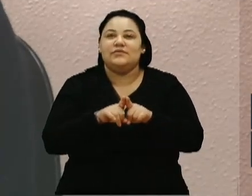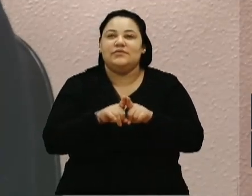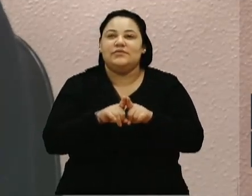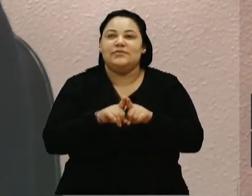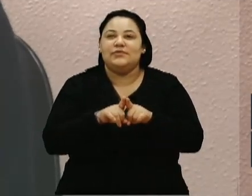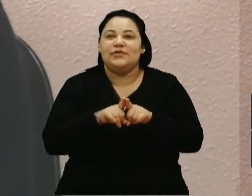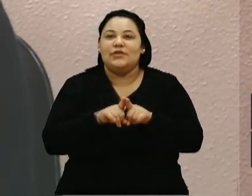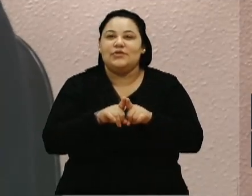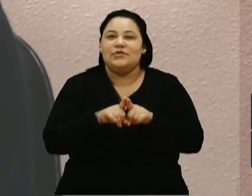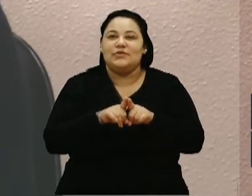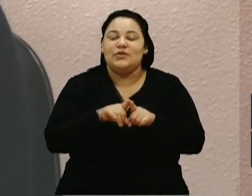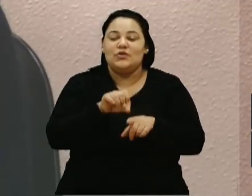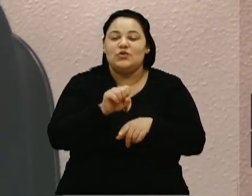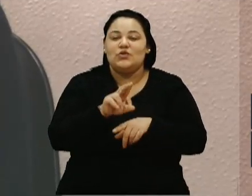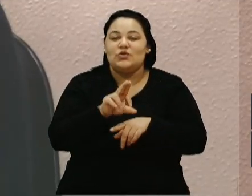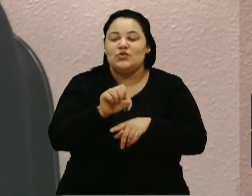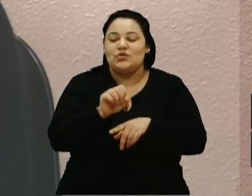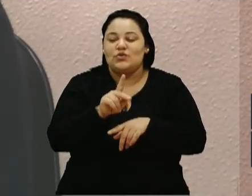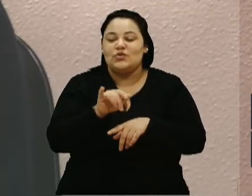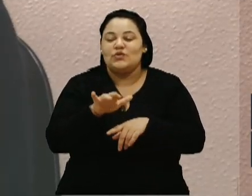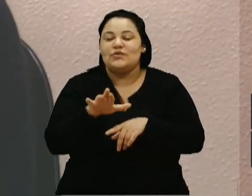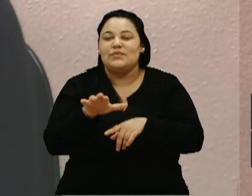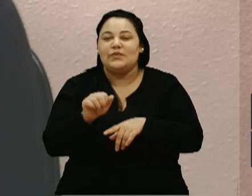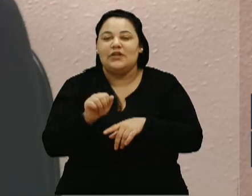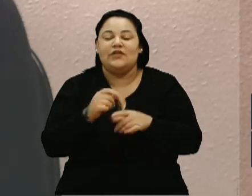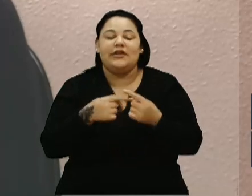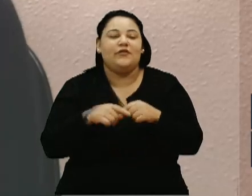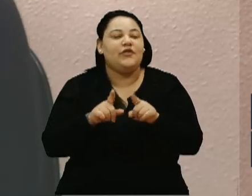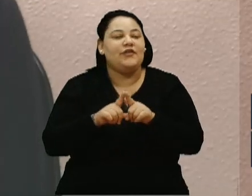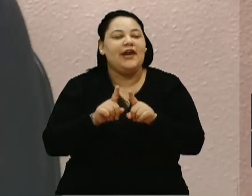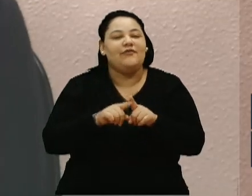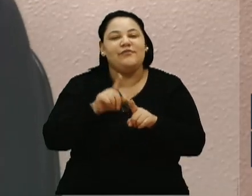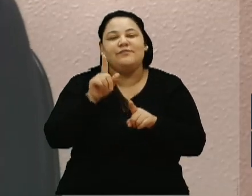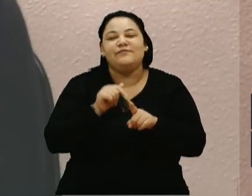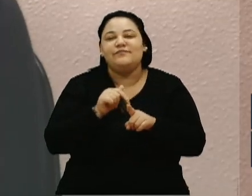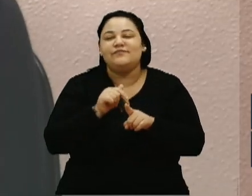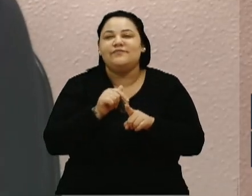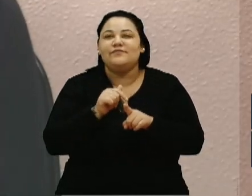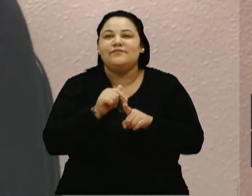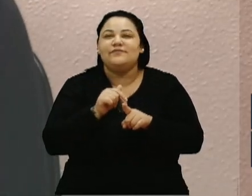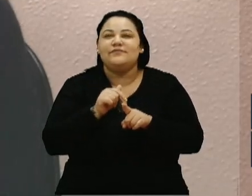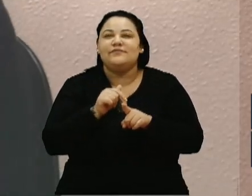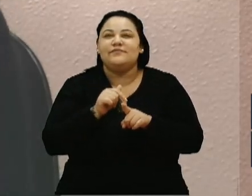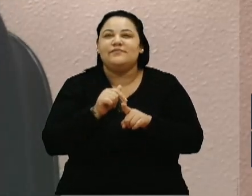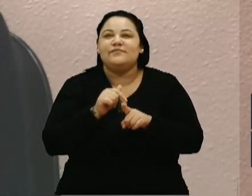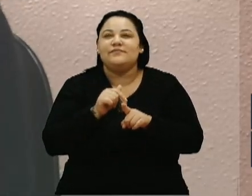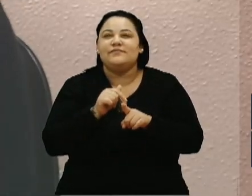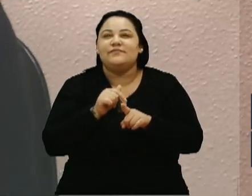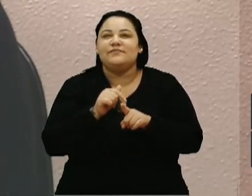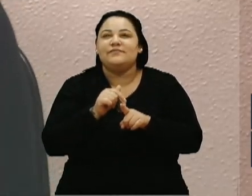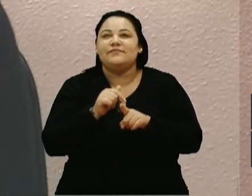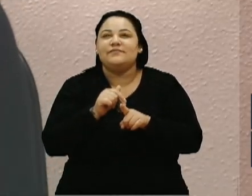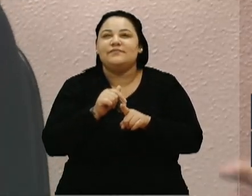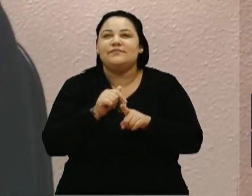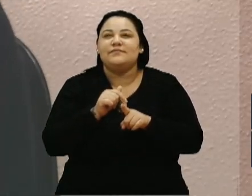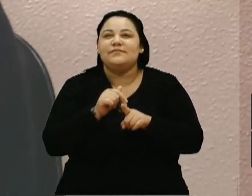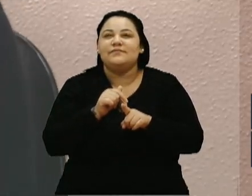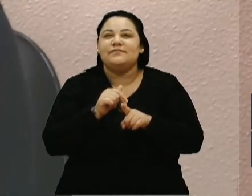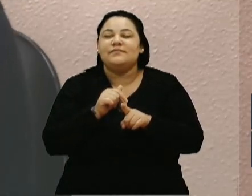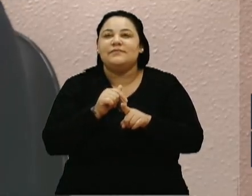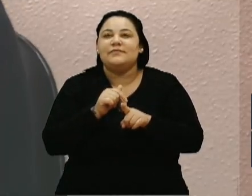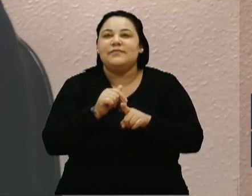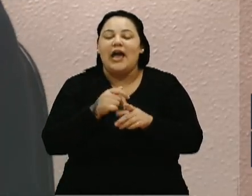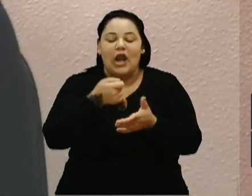Suspira Caxias, promovido aqui pela nossa frente parlamentar de combate a luta